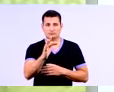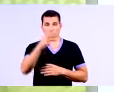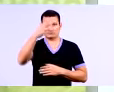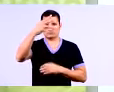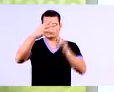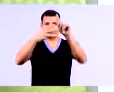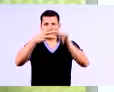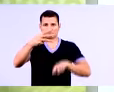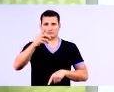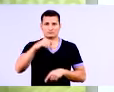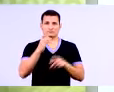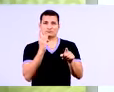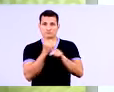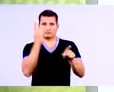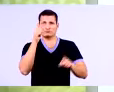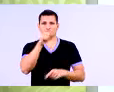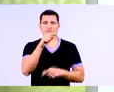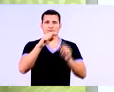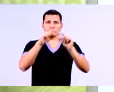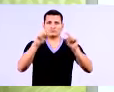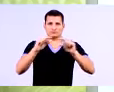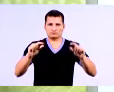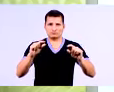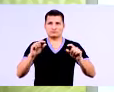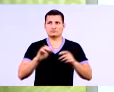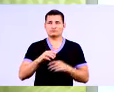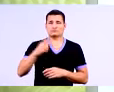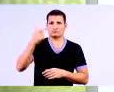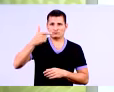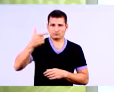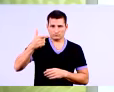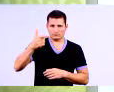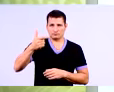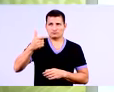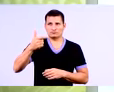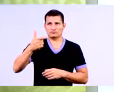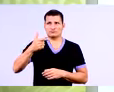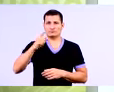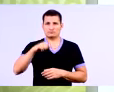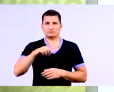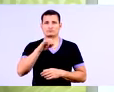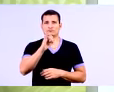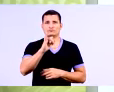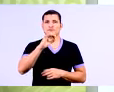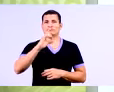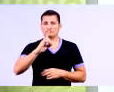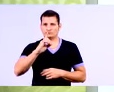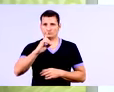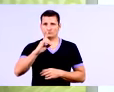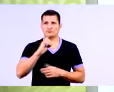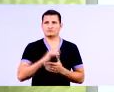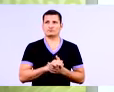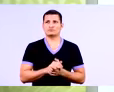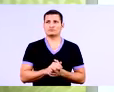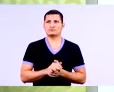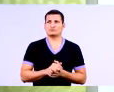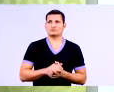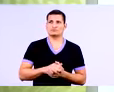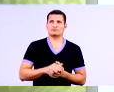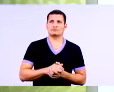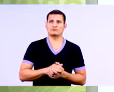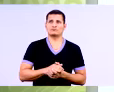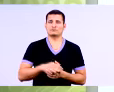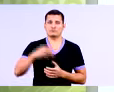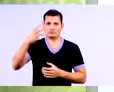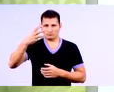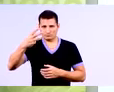eram a identificação deste formulário. Então, o segundo modelo de declaração é por identificação. E o próximo